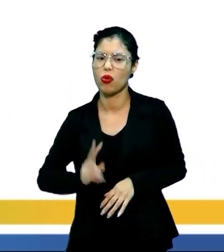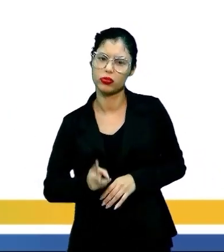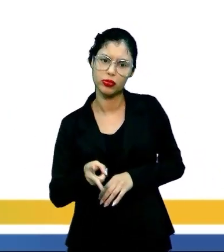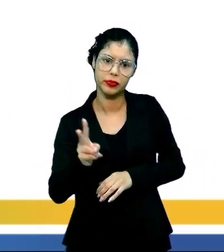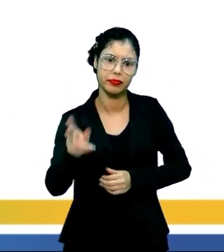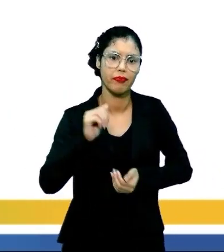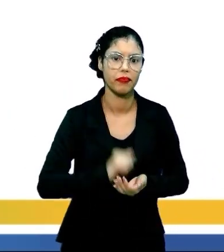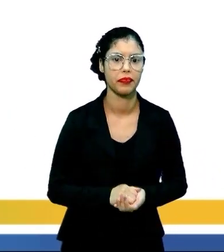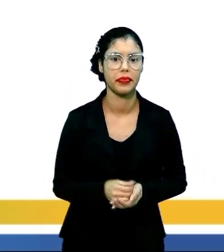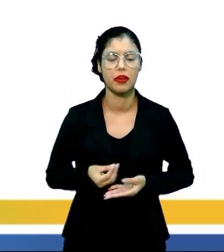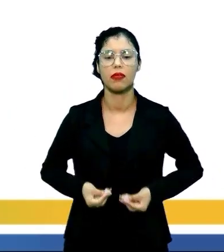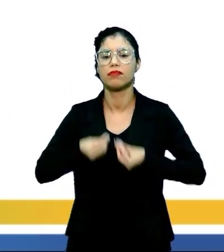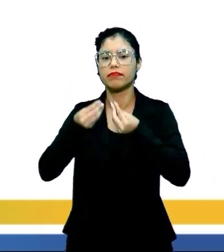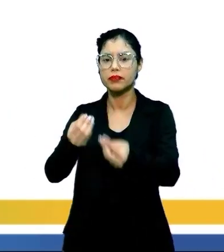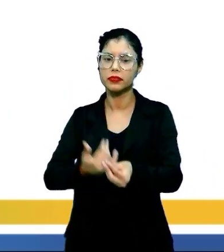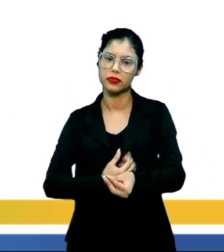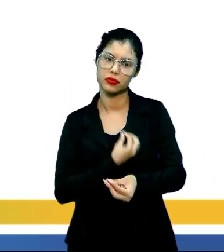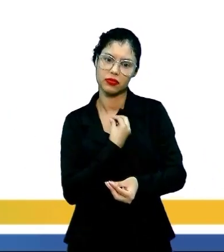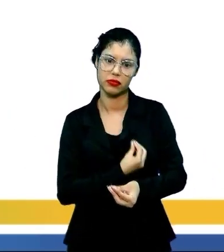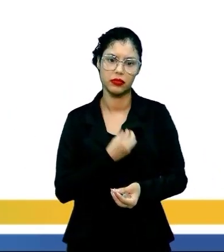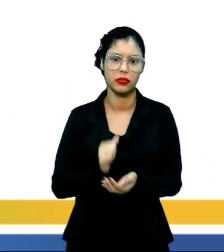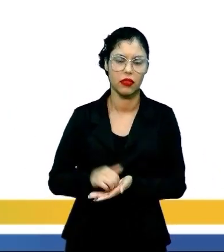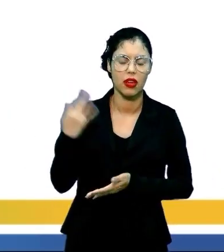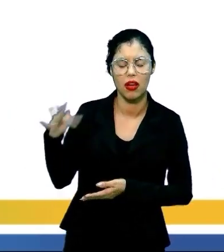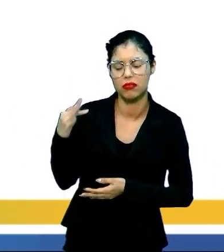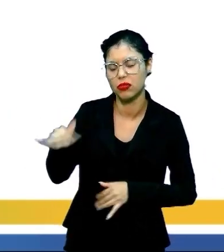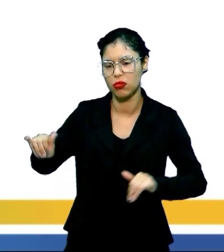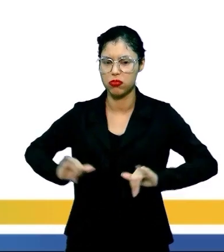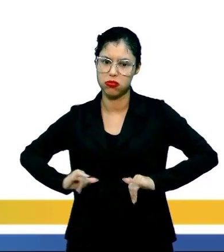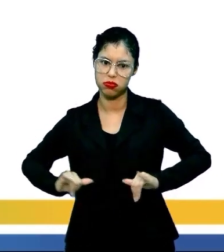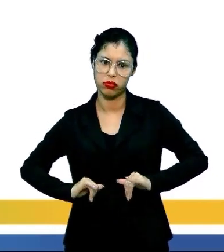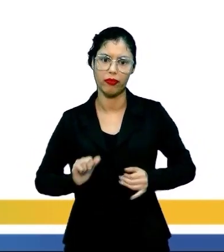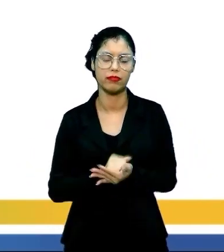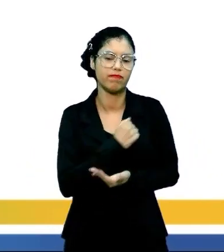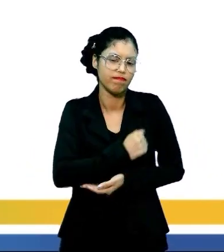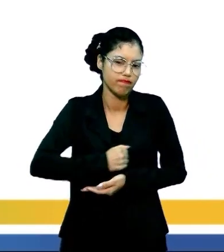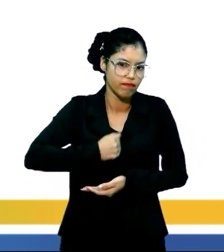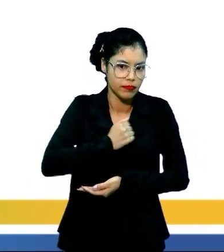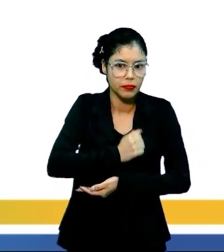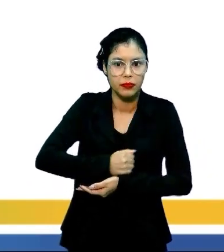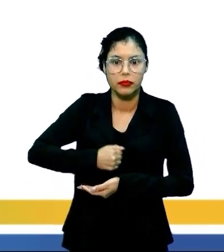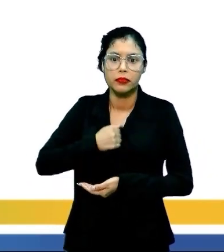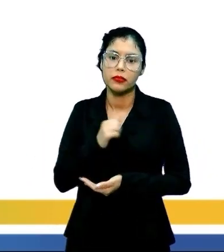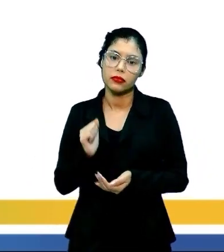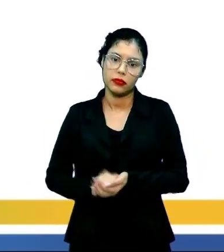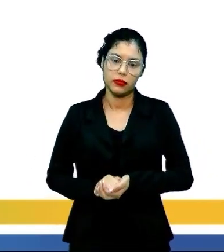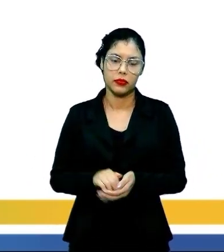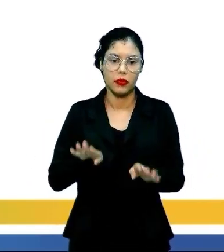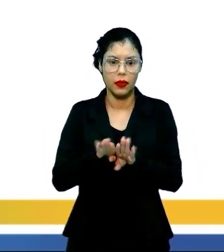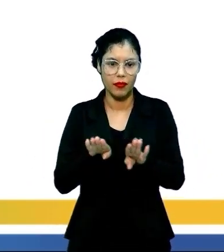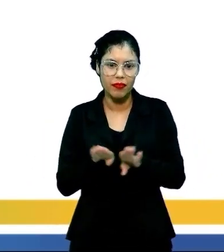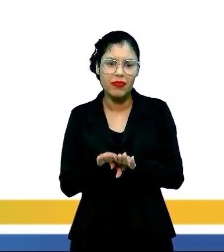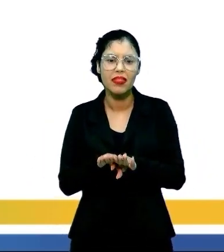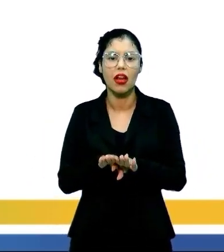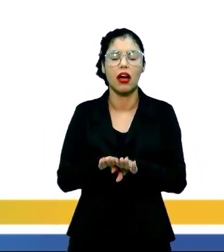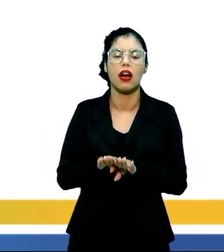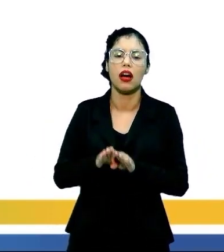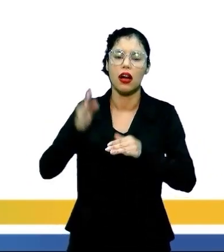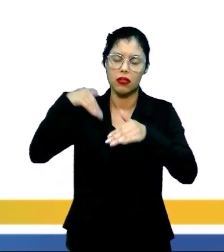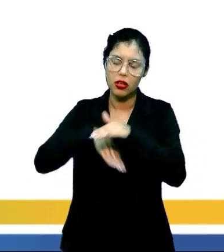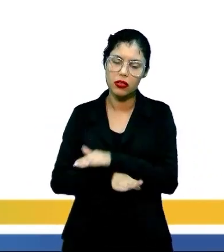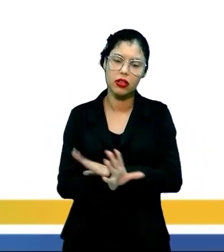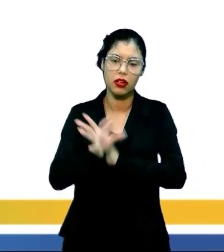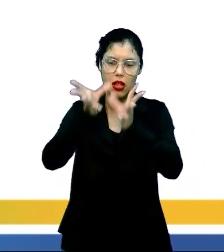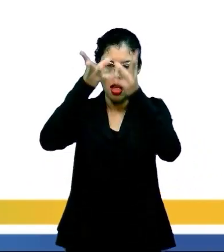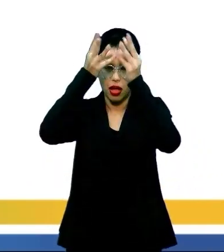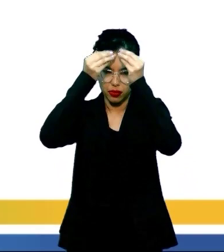afeito, para dar vida à dor e ao sofrimento. Da saudade, na campa enegrecida,